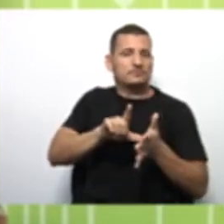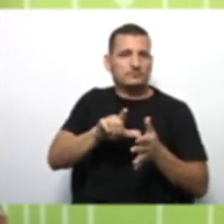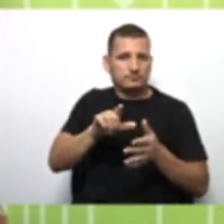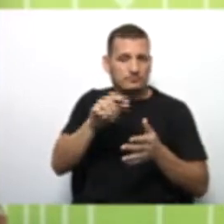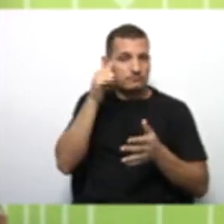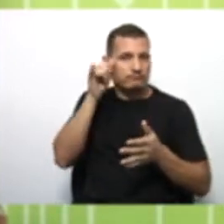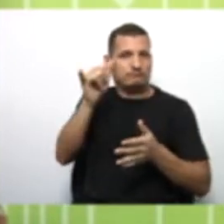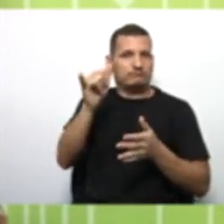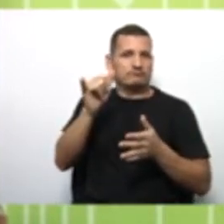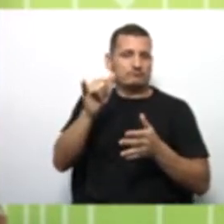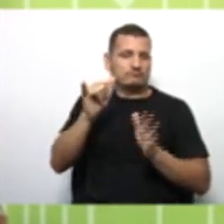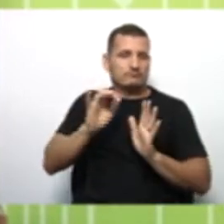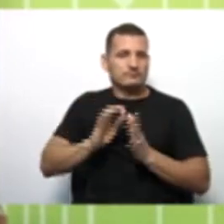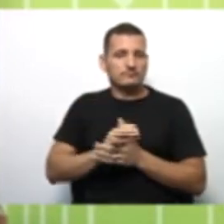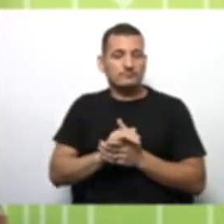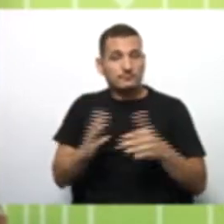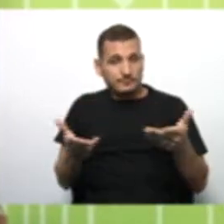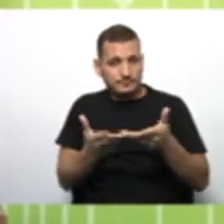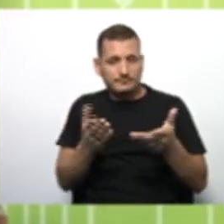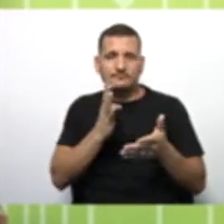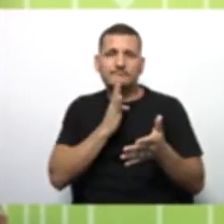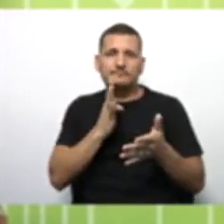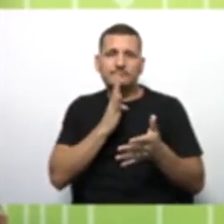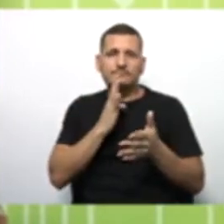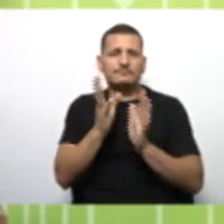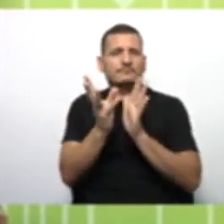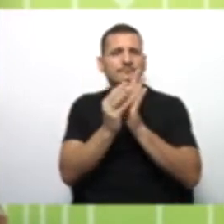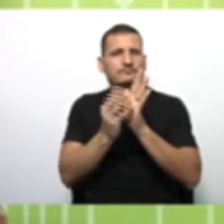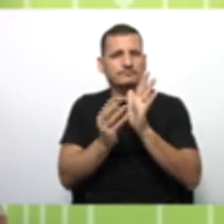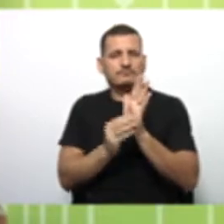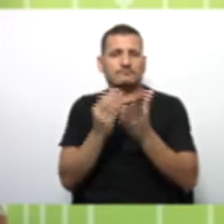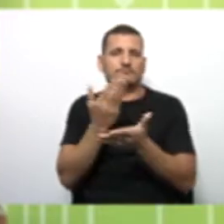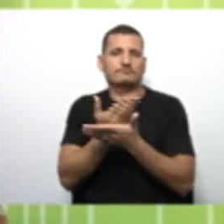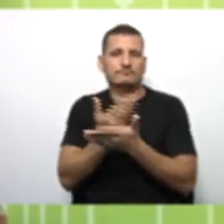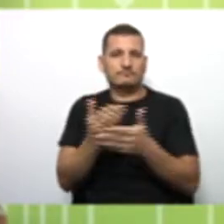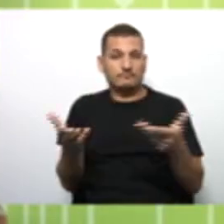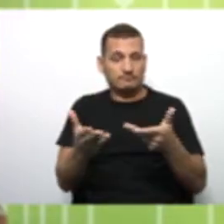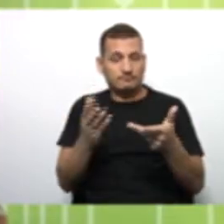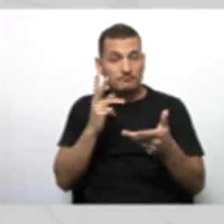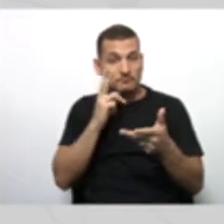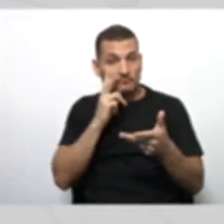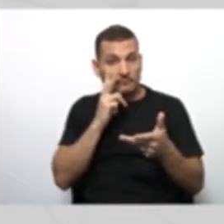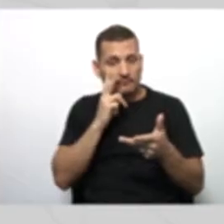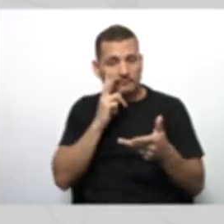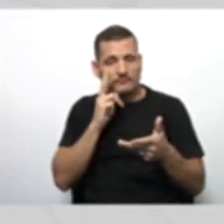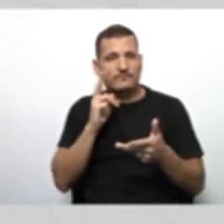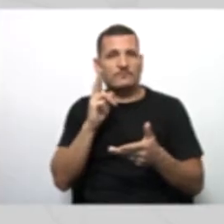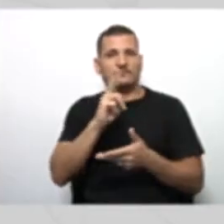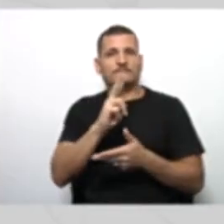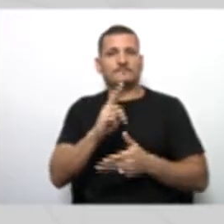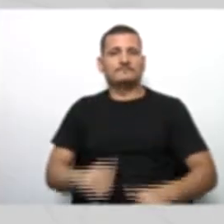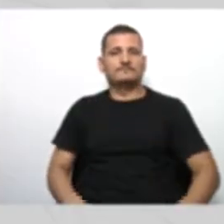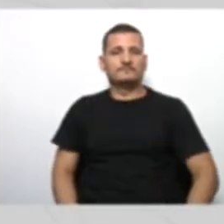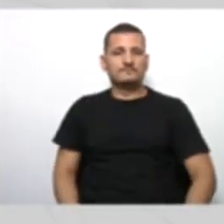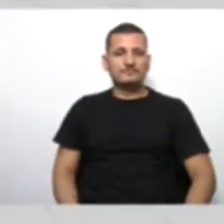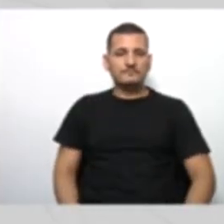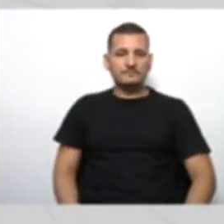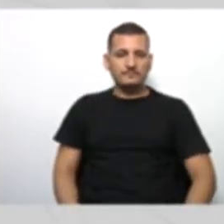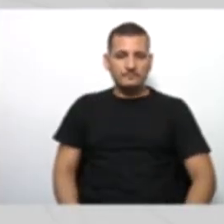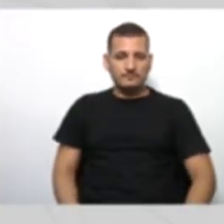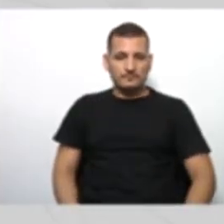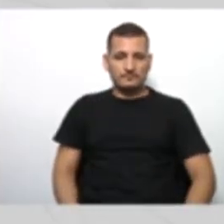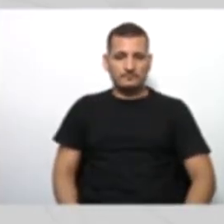Então a gente vai conhecer agora o que a gente vai estar trabalhando no conteúdo da nossa teleaula de hoje. Bora ver aqui, gente? Olha só, a gente